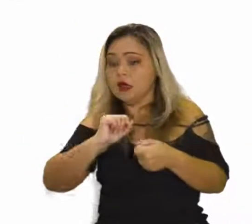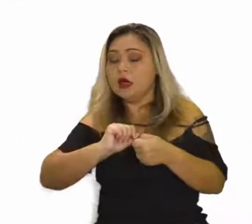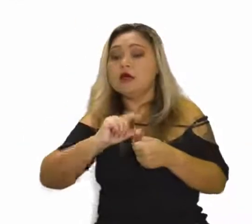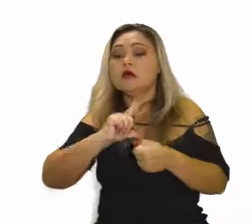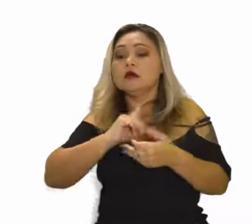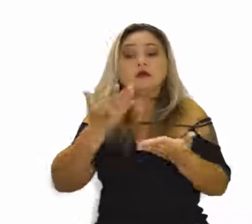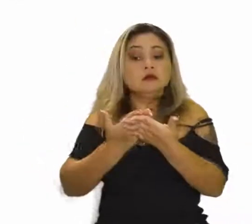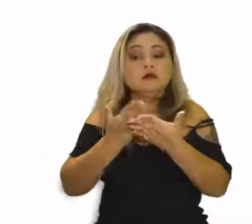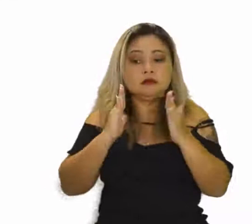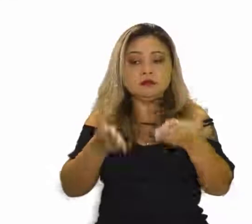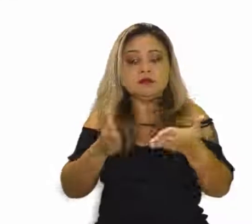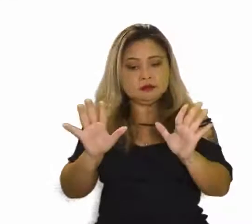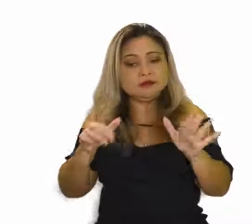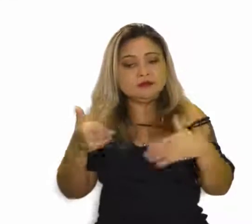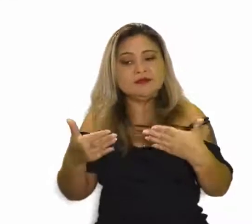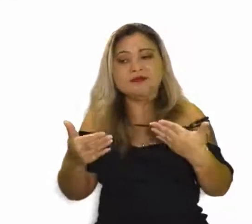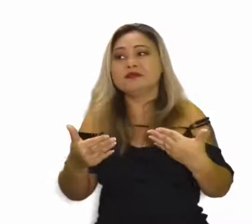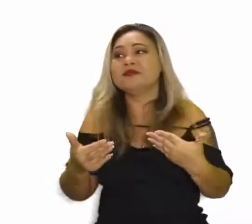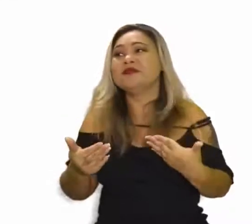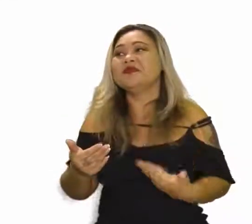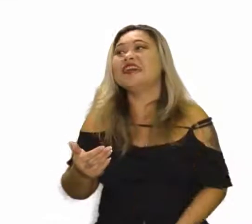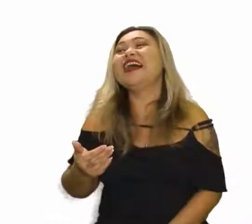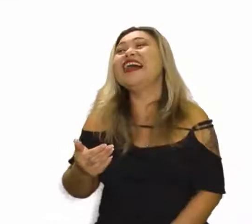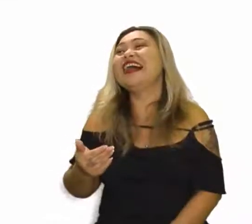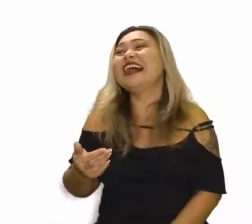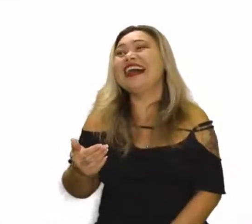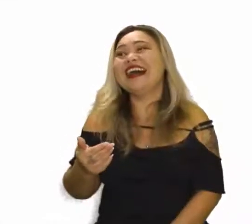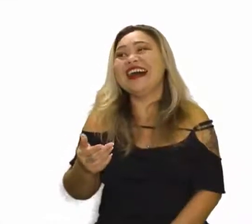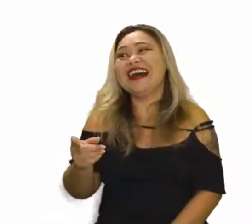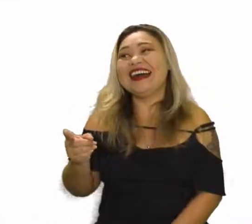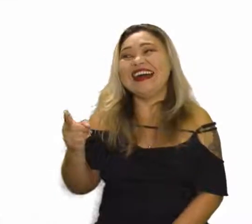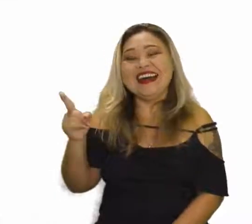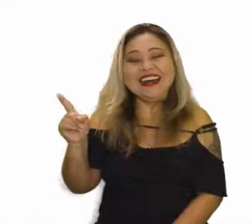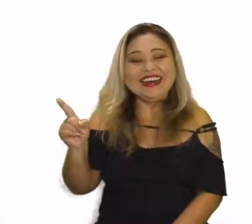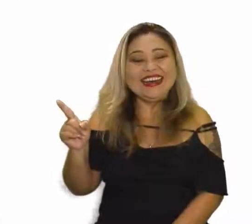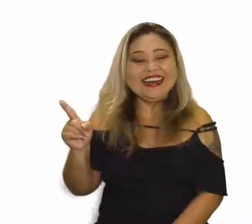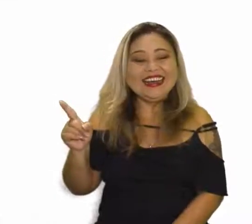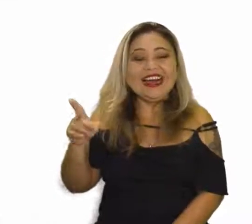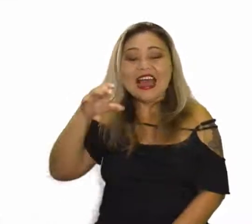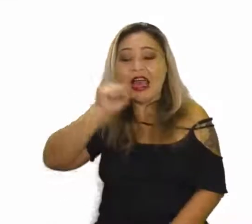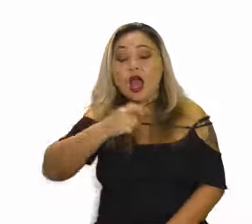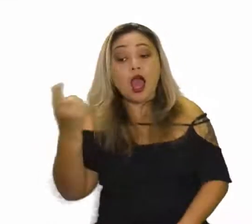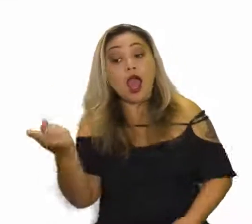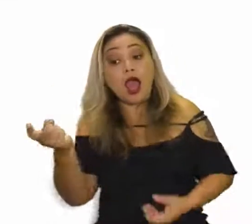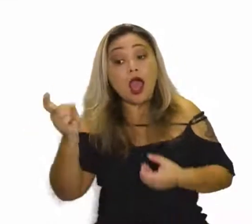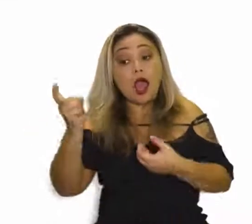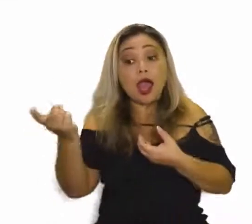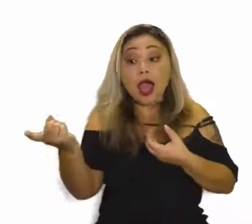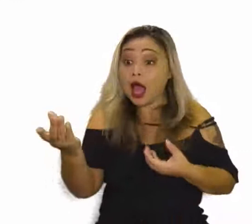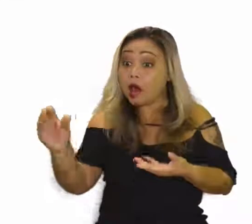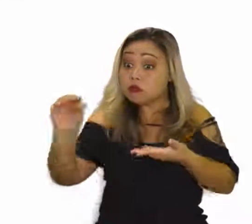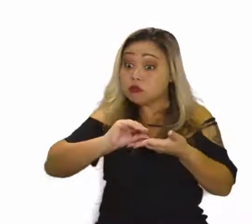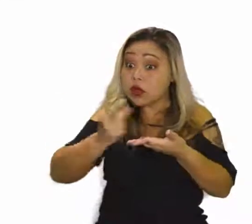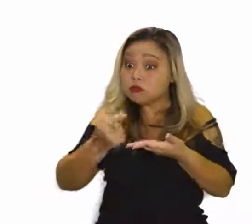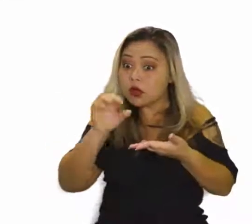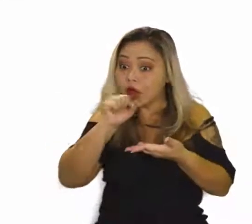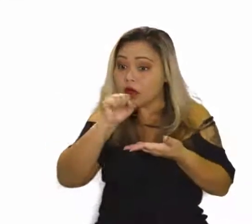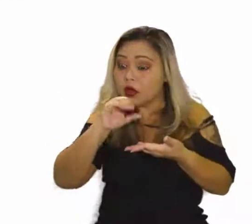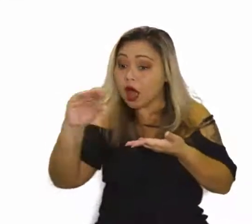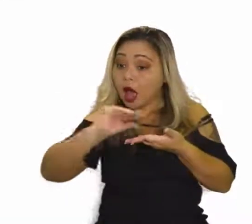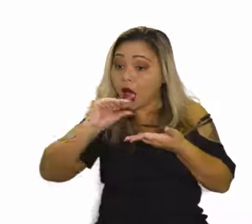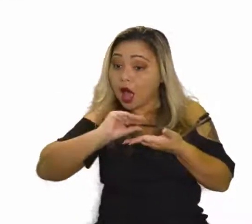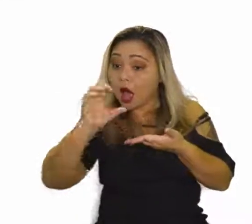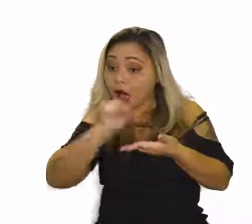uma aula só para isso, senão eu vou começar a dar aula de novo. Rápido retorno financeiro, porque,